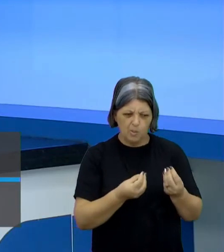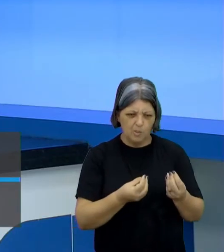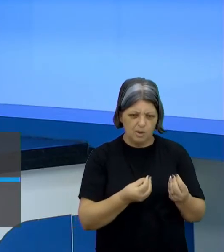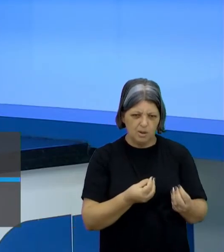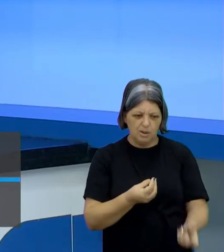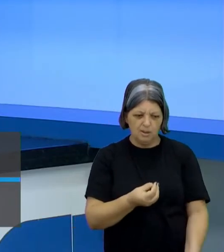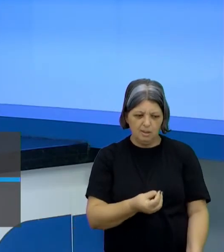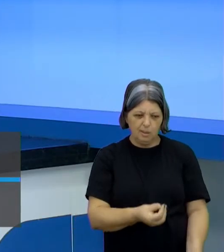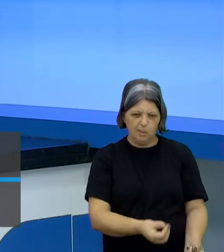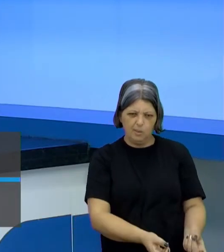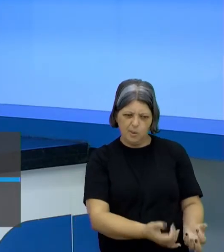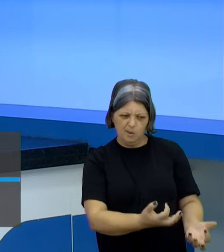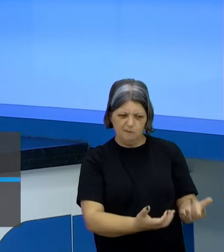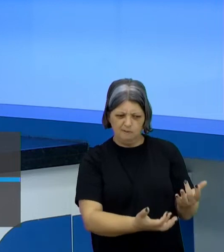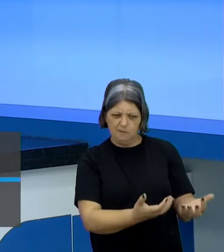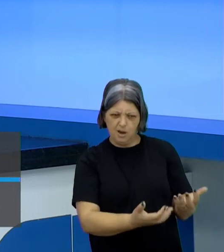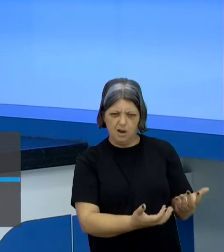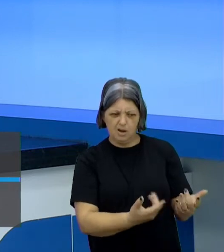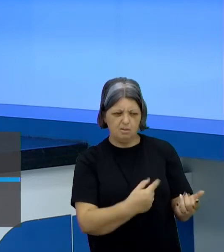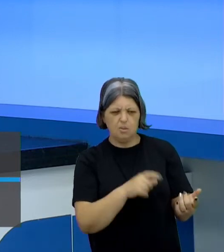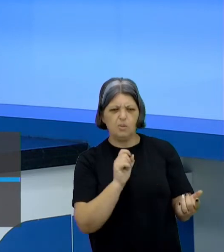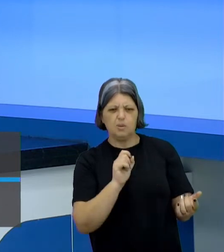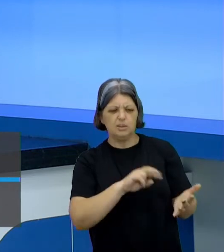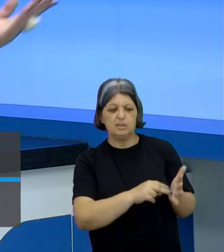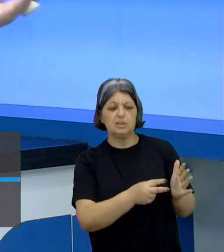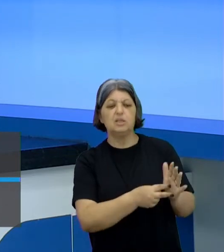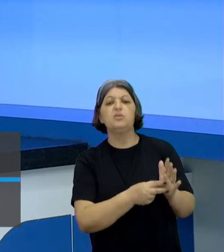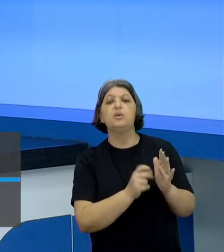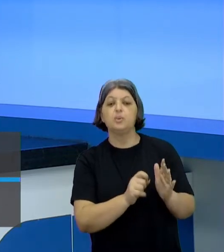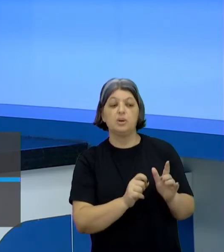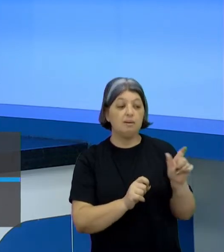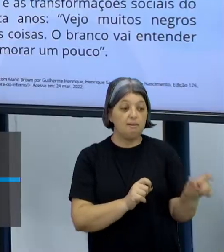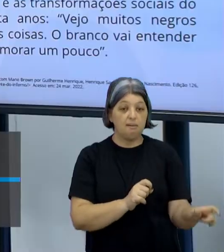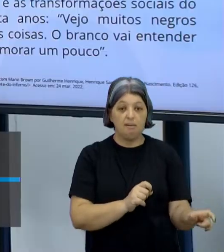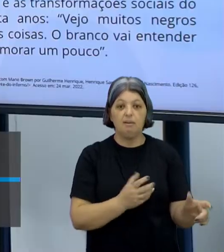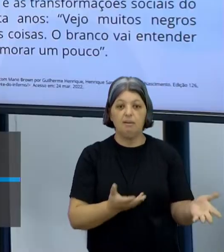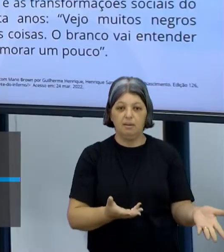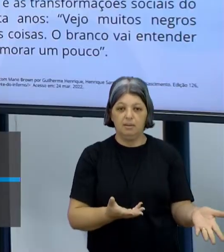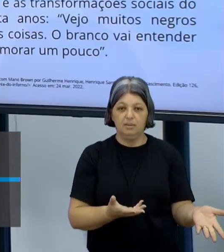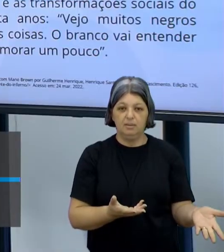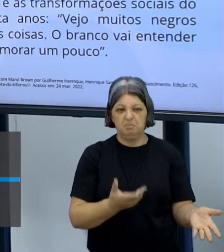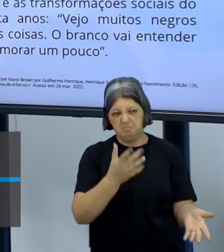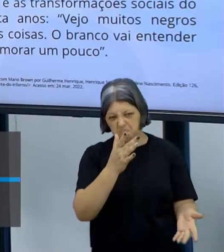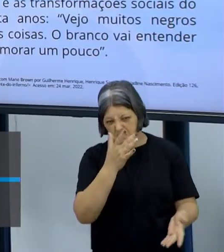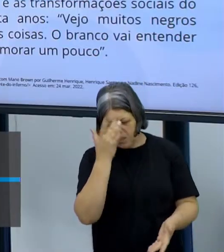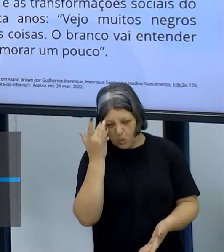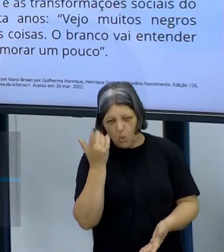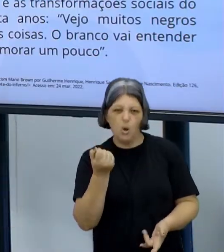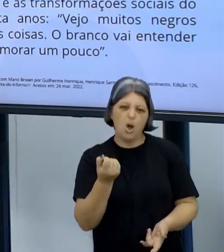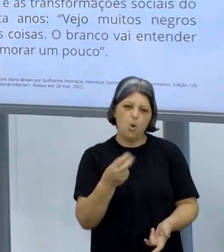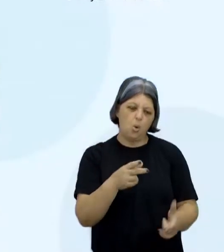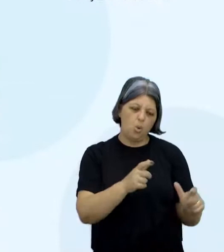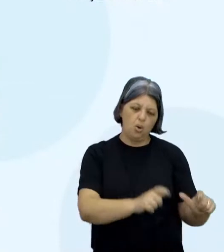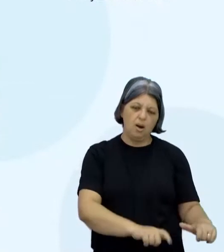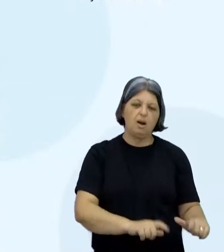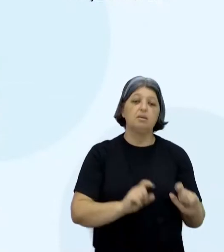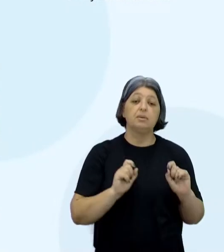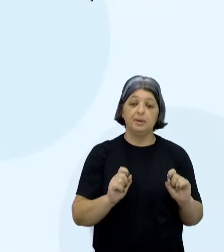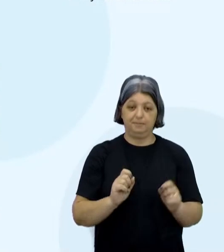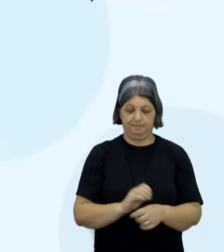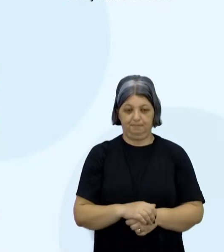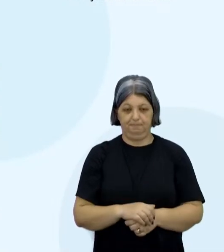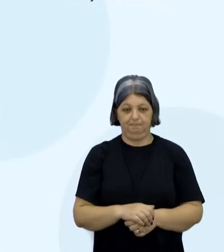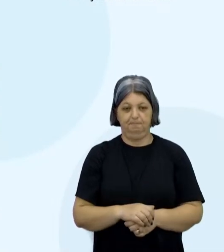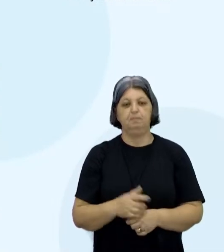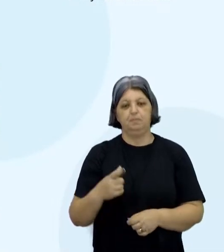né? De que inferno estamos falando, né? Quem é o sobrevivente, bem que você falou. Sim, muito isso bom mesmo. Aí temos aqui, né, os